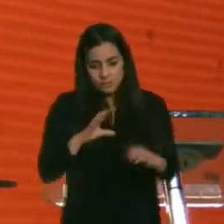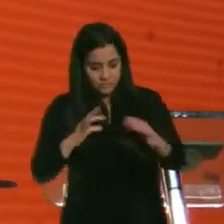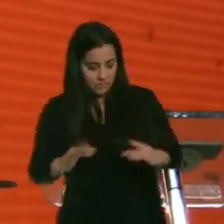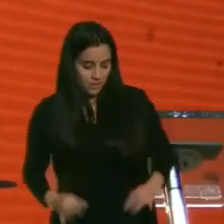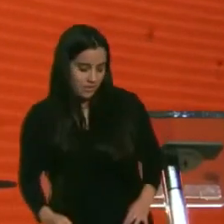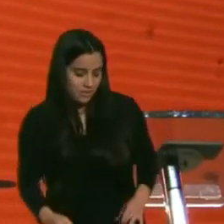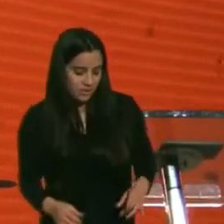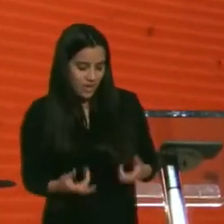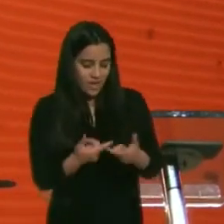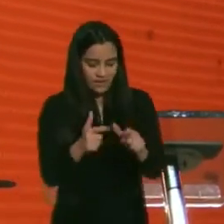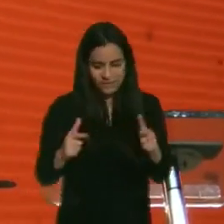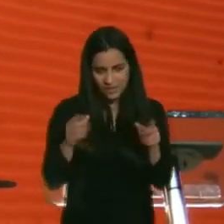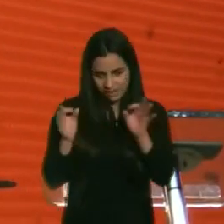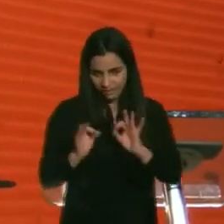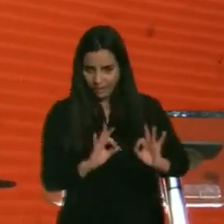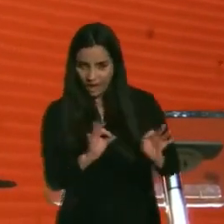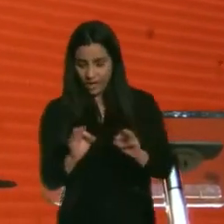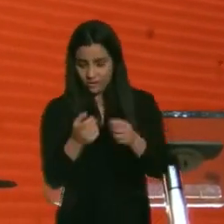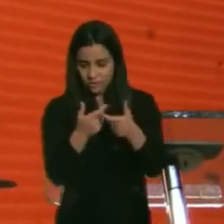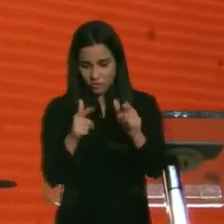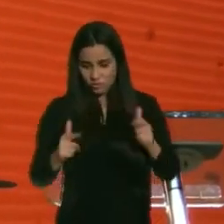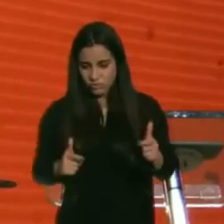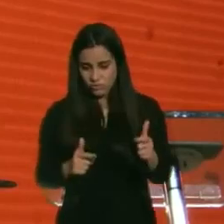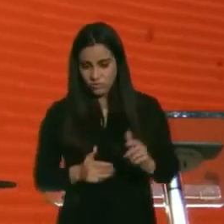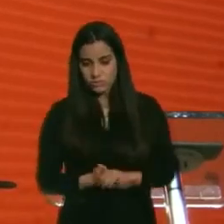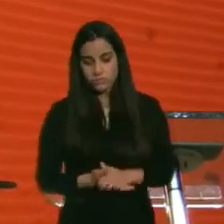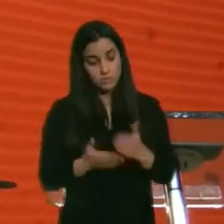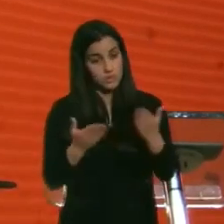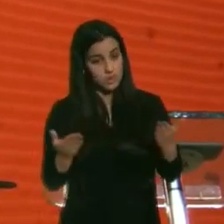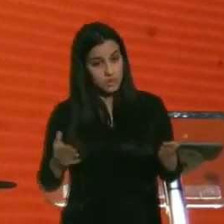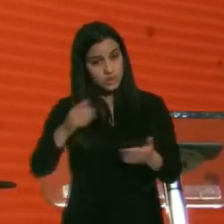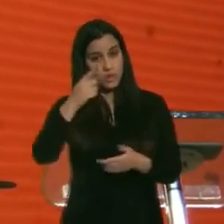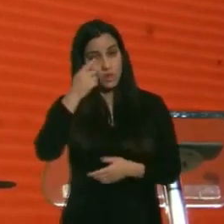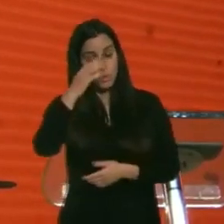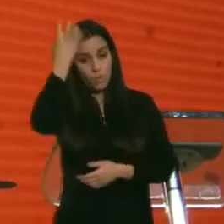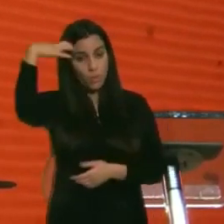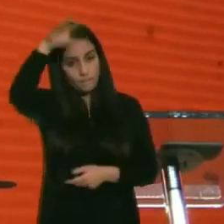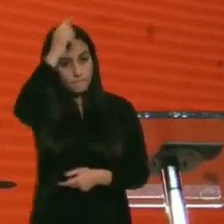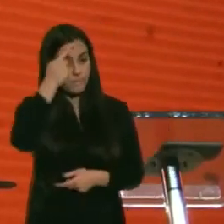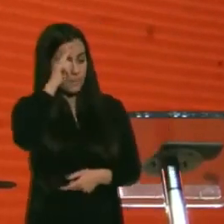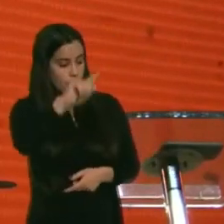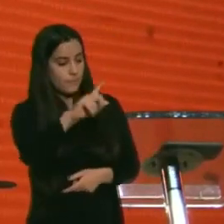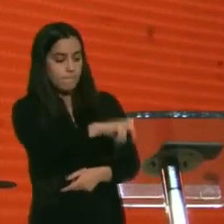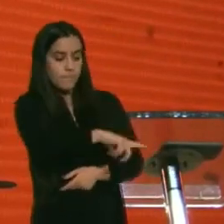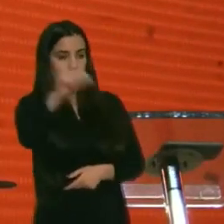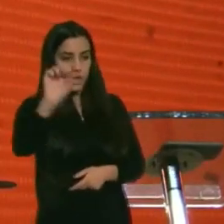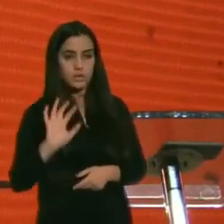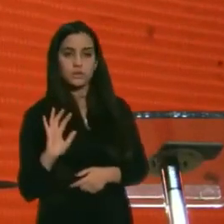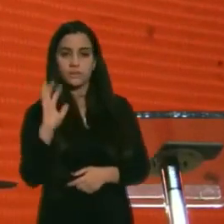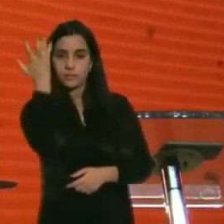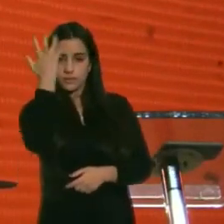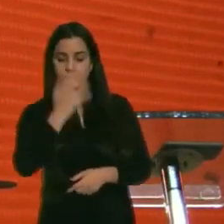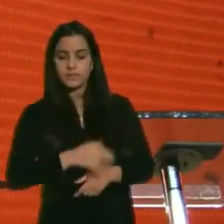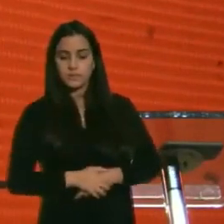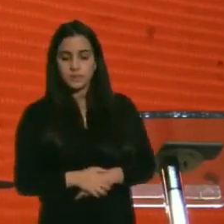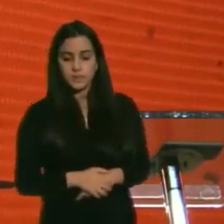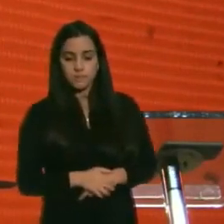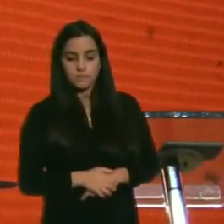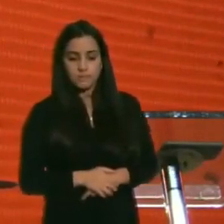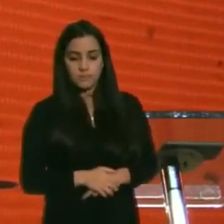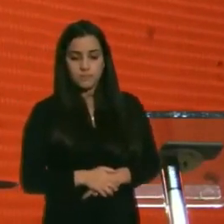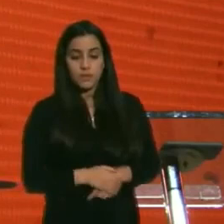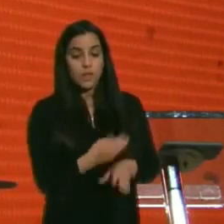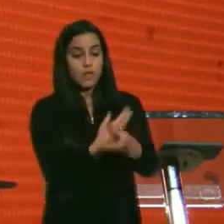núpcias preparadas. Ele então manda amarrar aquele homem e jogar para fora da festa. Muitas